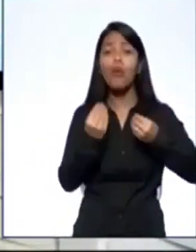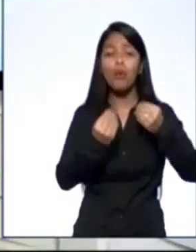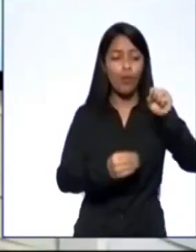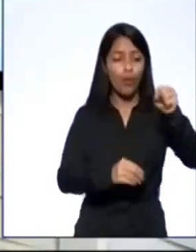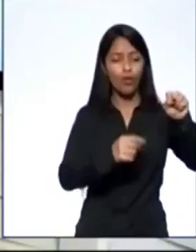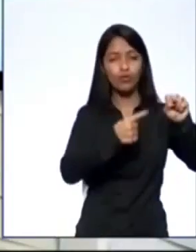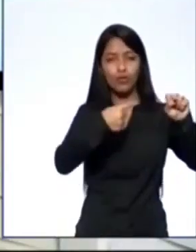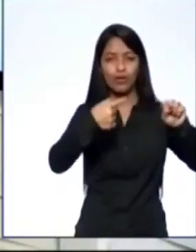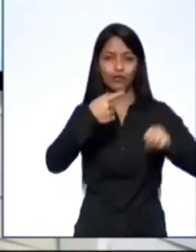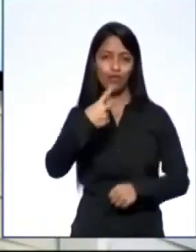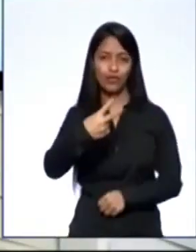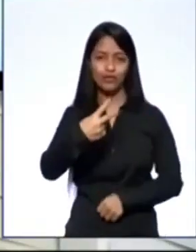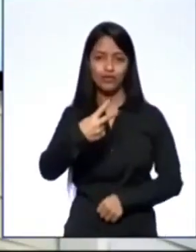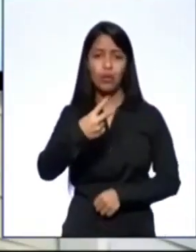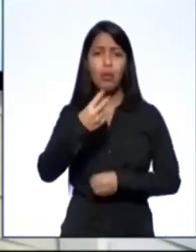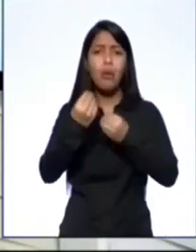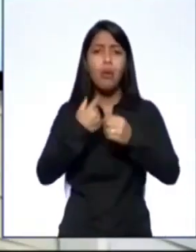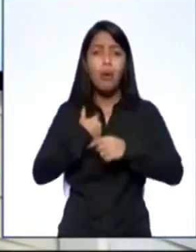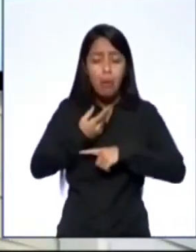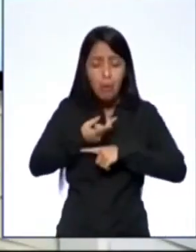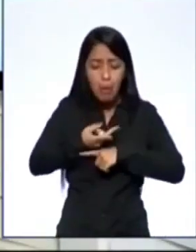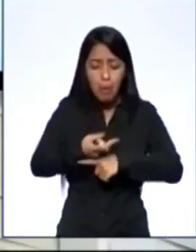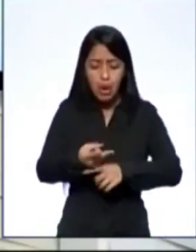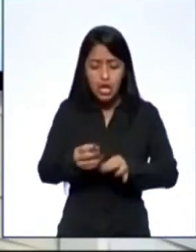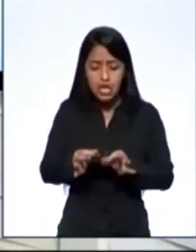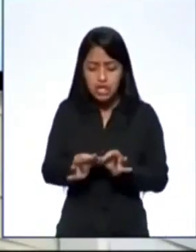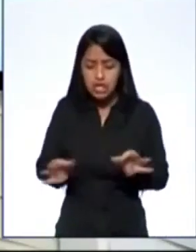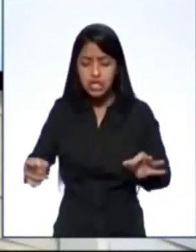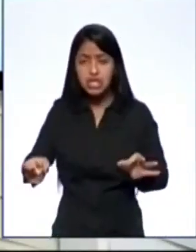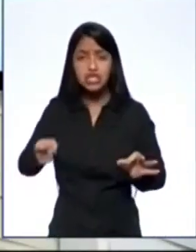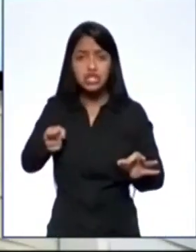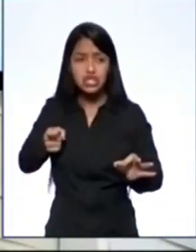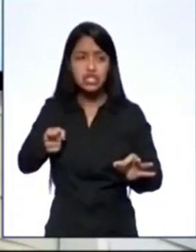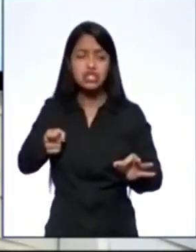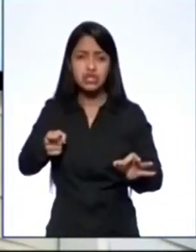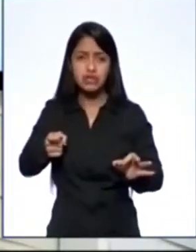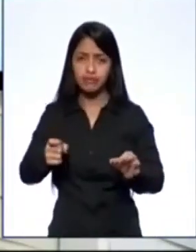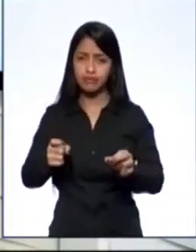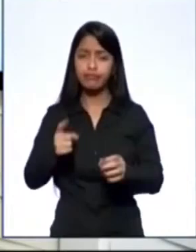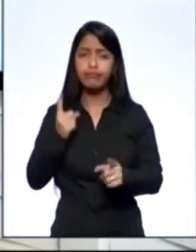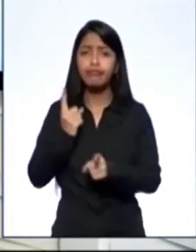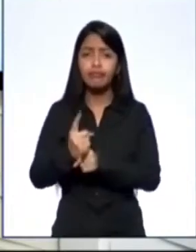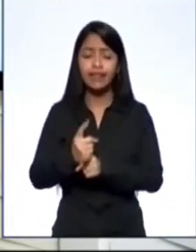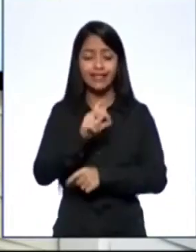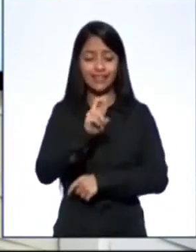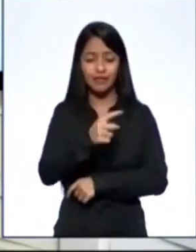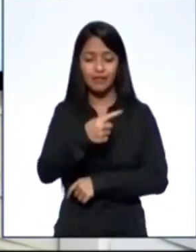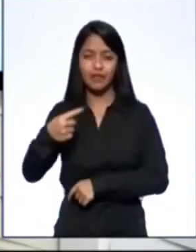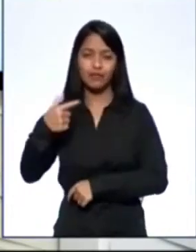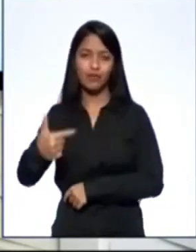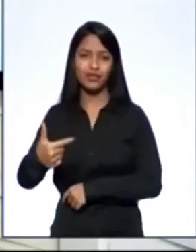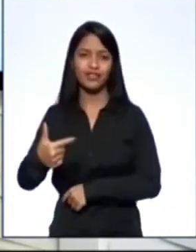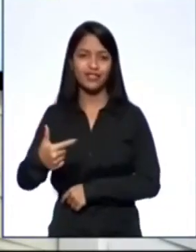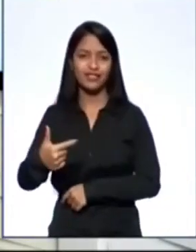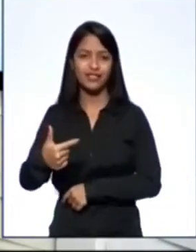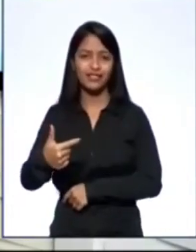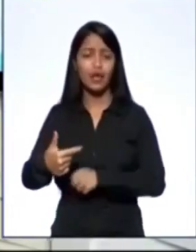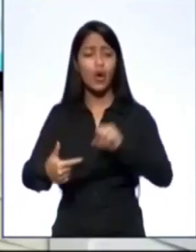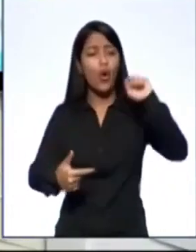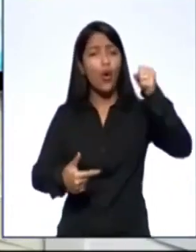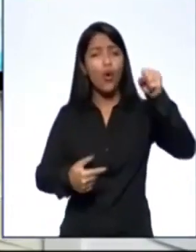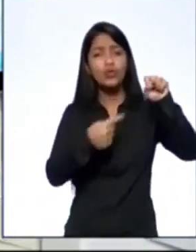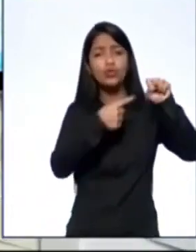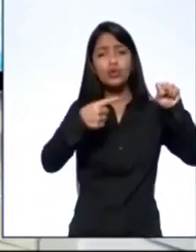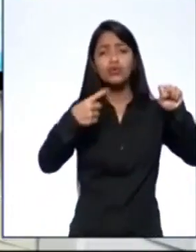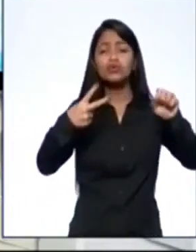2 Aí você procura o delta x correspondente vai dar 5 - 28 -